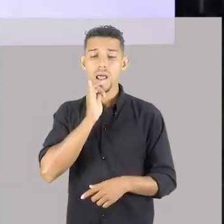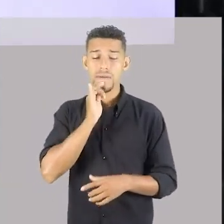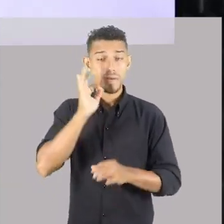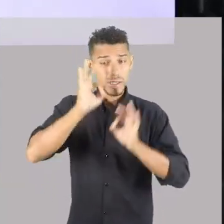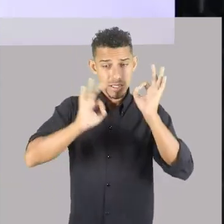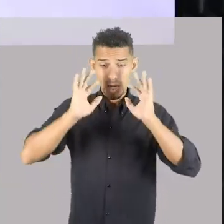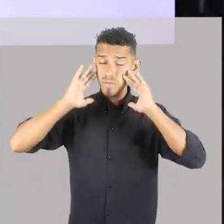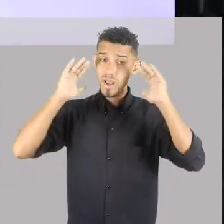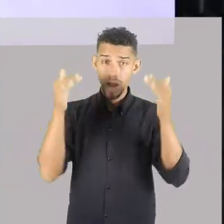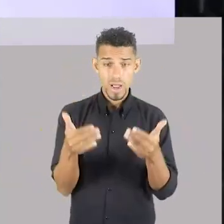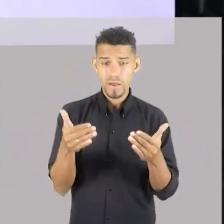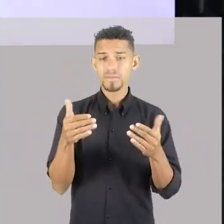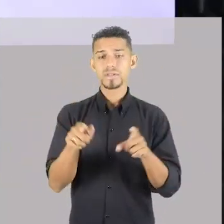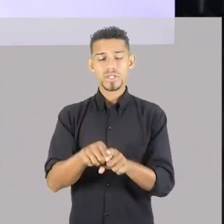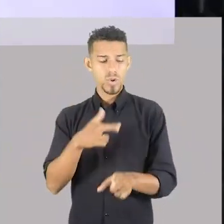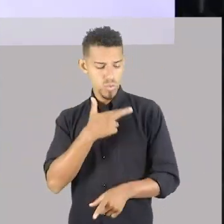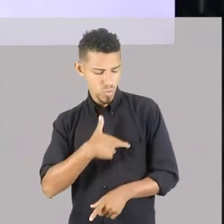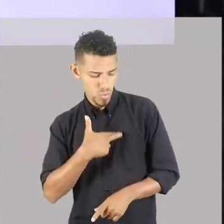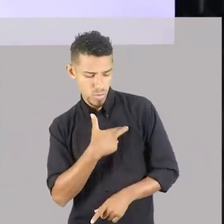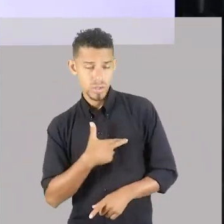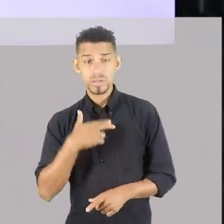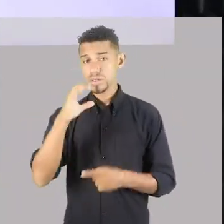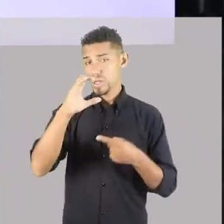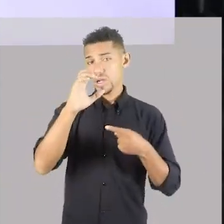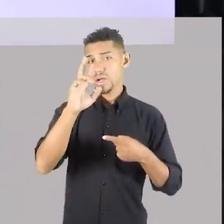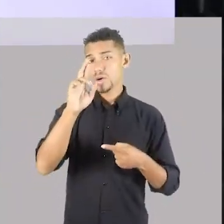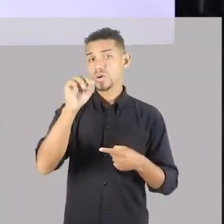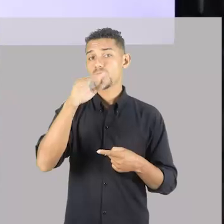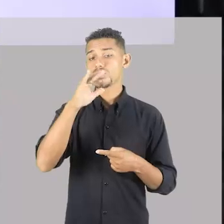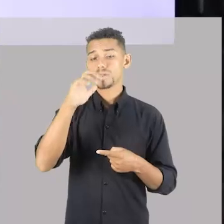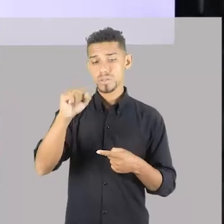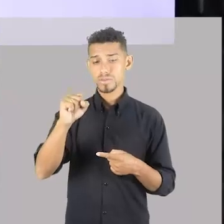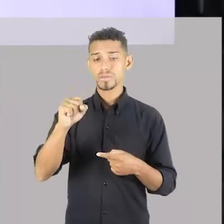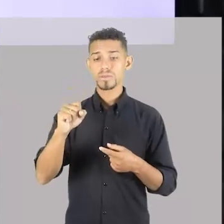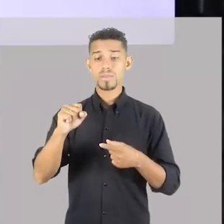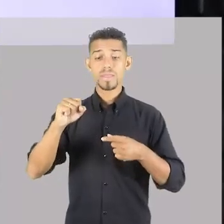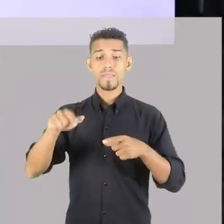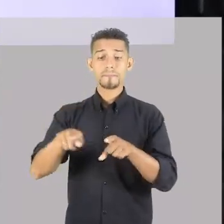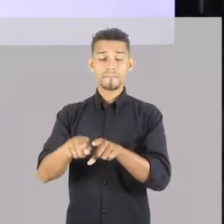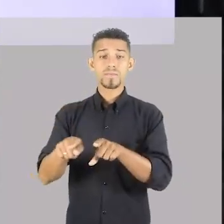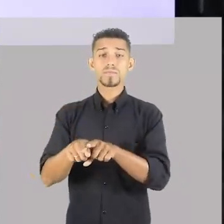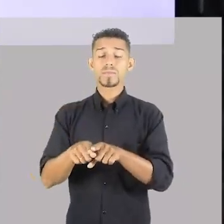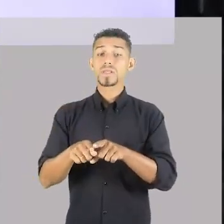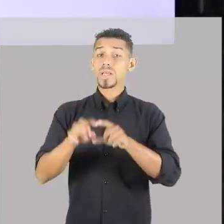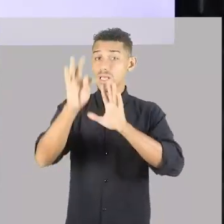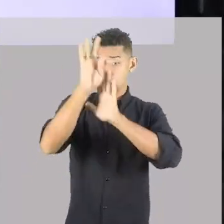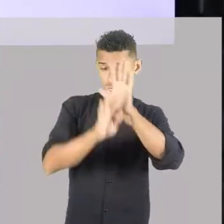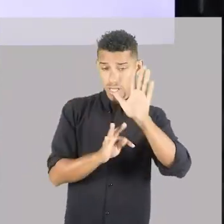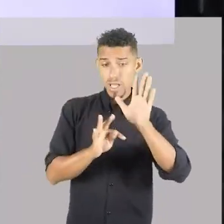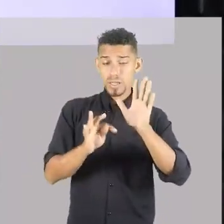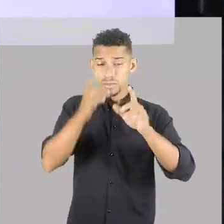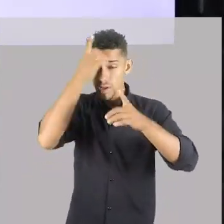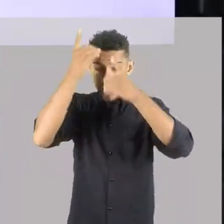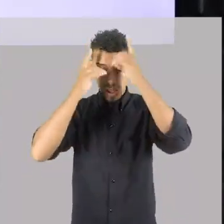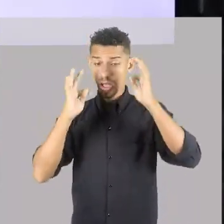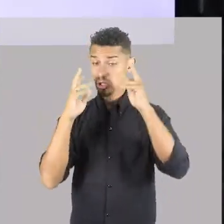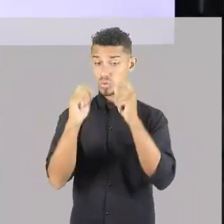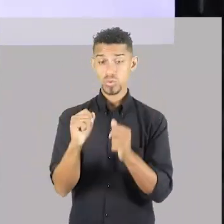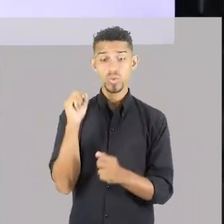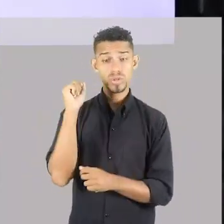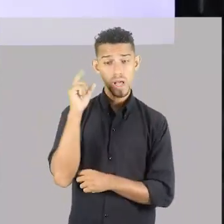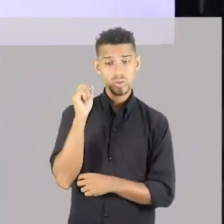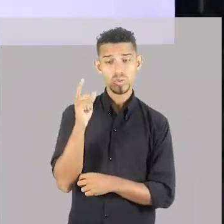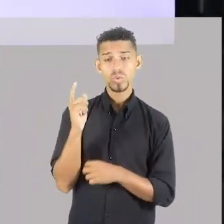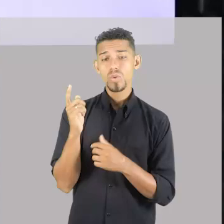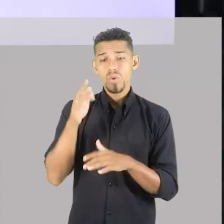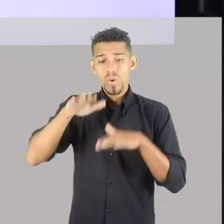uma referência aí dos romances, das crônicas e dos contos. Nesse texto, né, Uma Ideia Toda Azul, que já foi até uma das